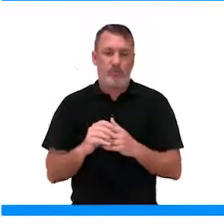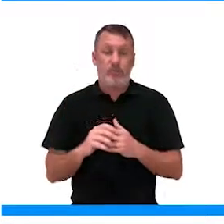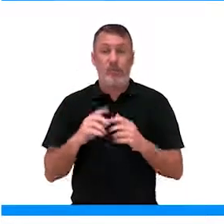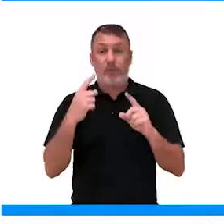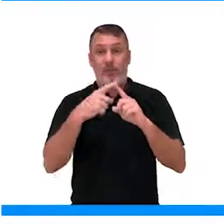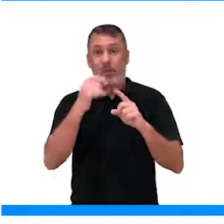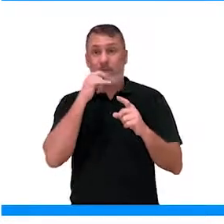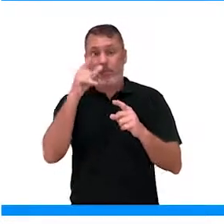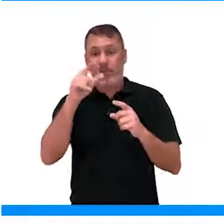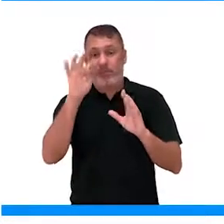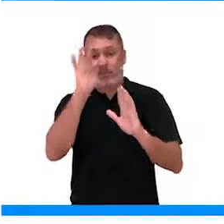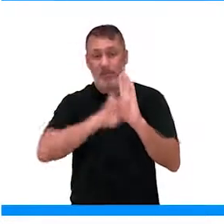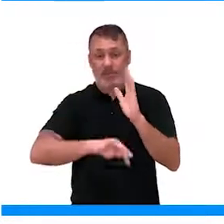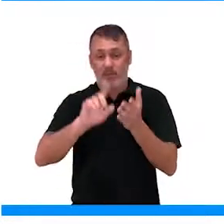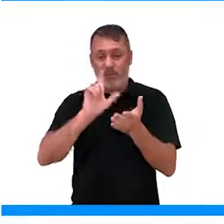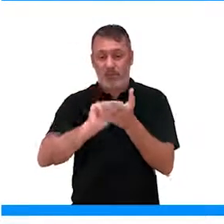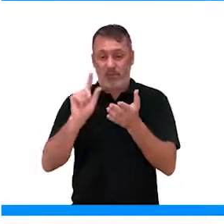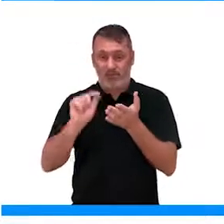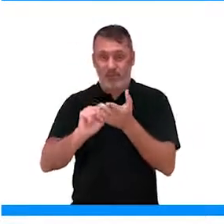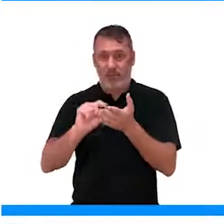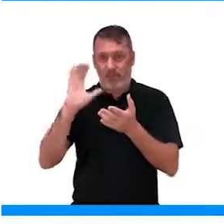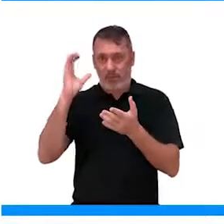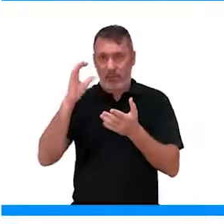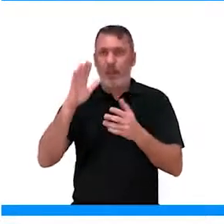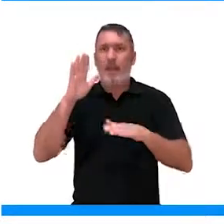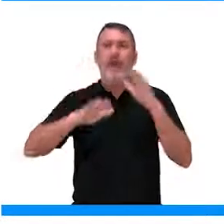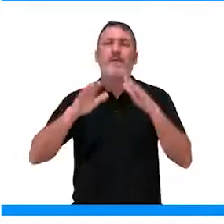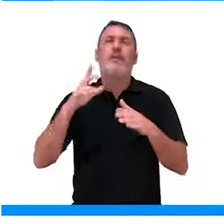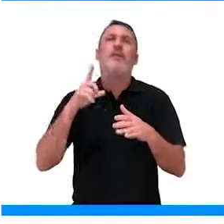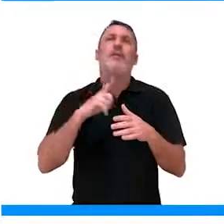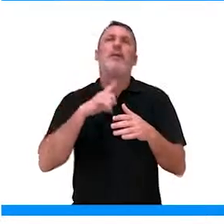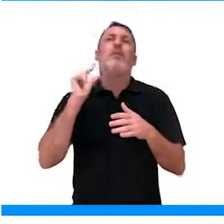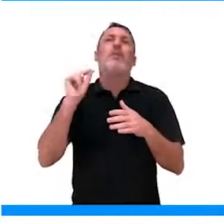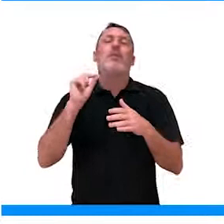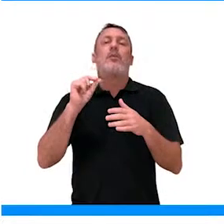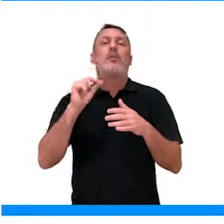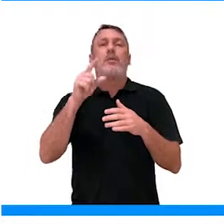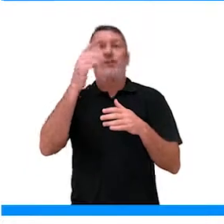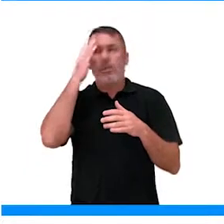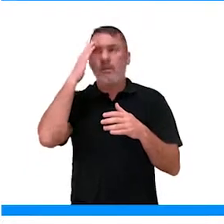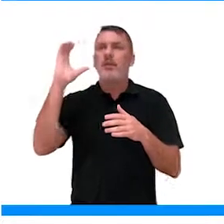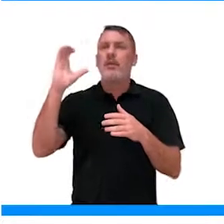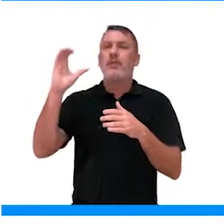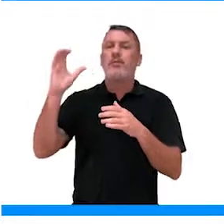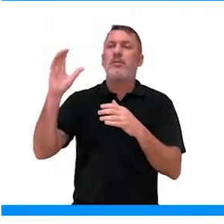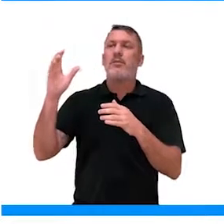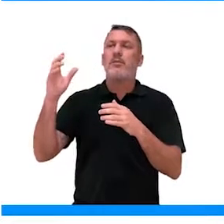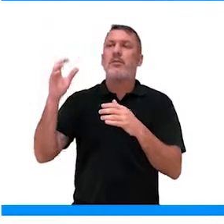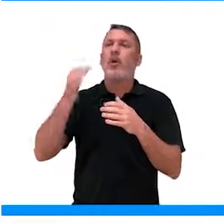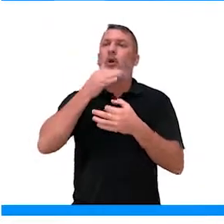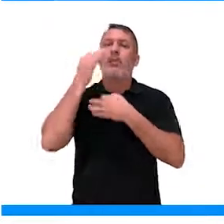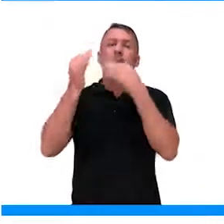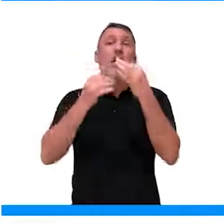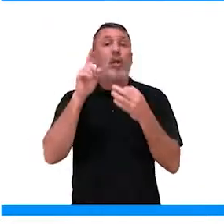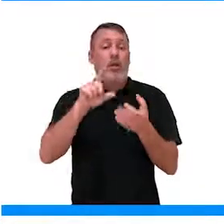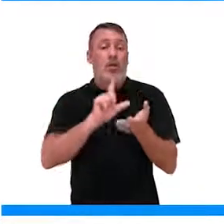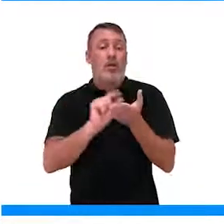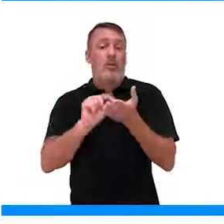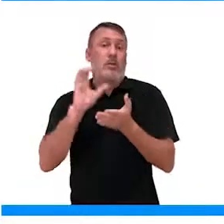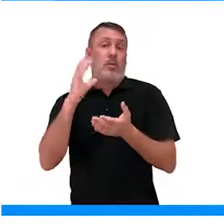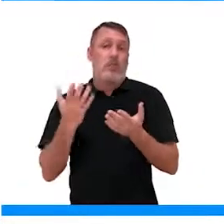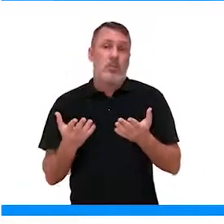gente pensar em termos científicos, a ciência ela chega até nós, muitas vezes, por gêneros textuais. Um